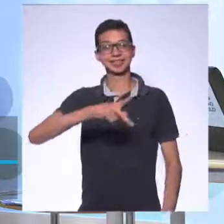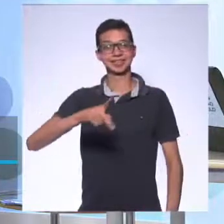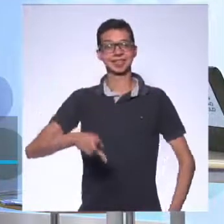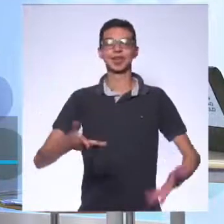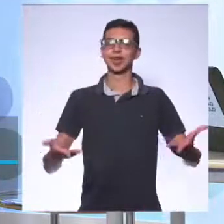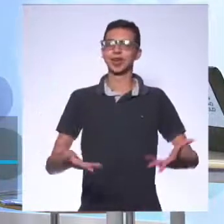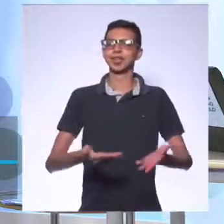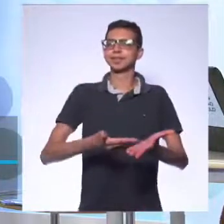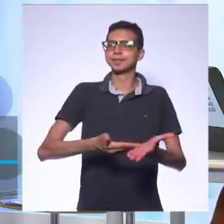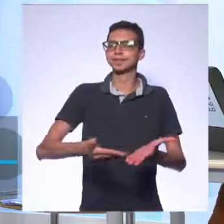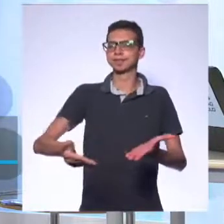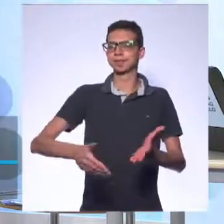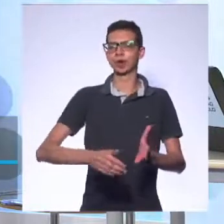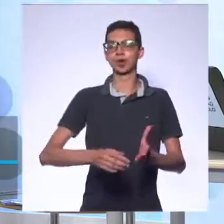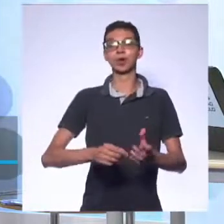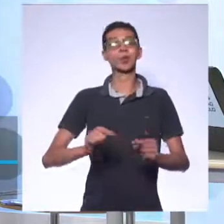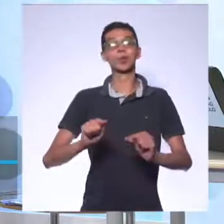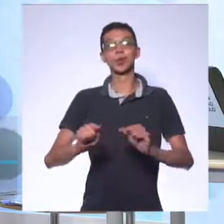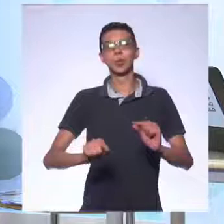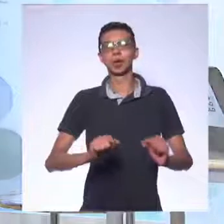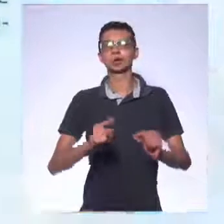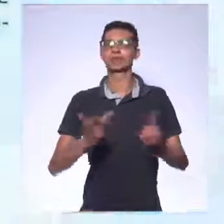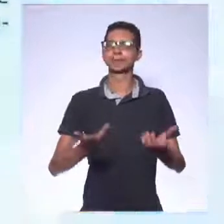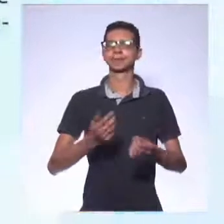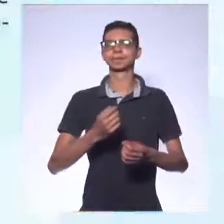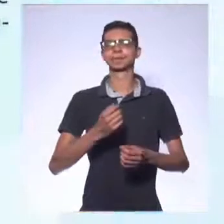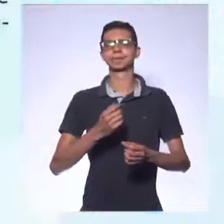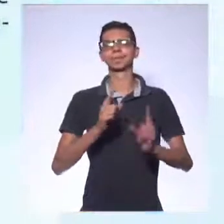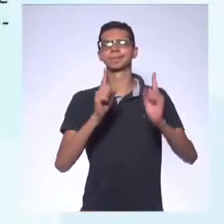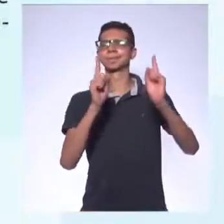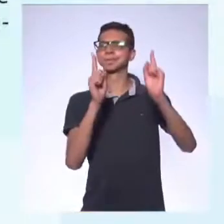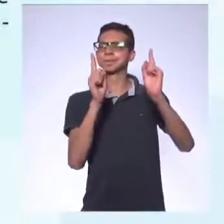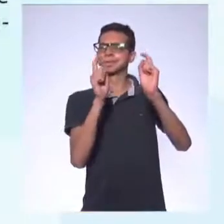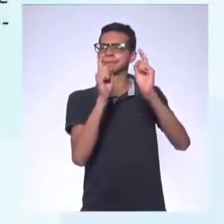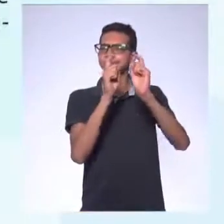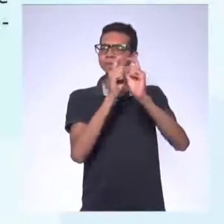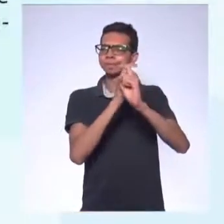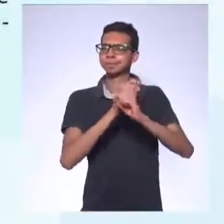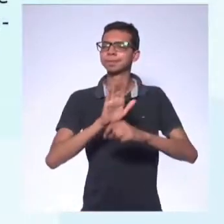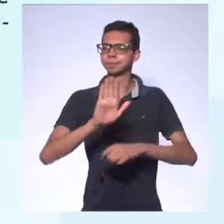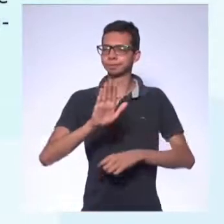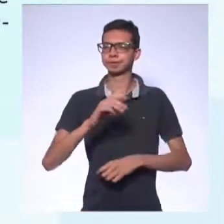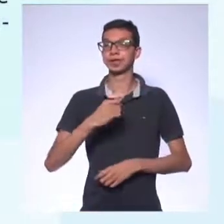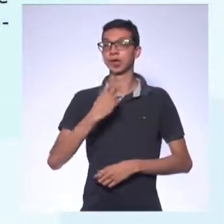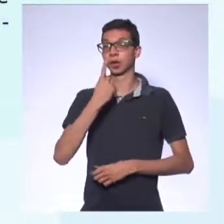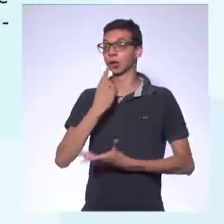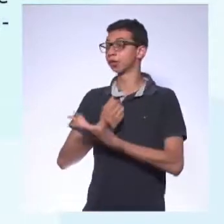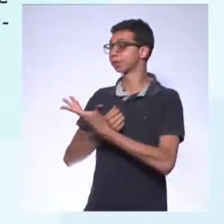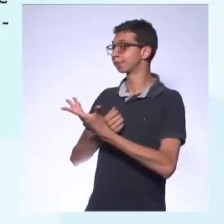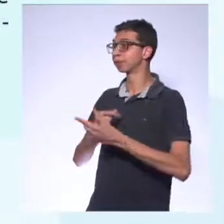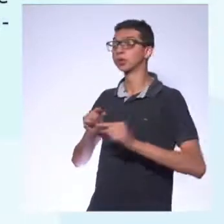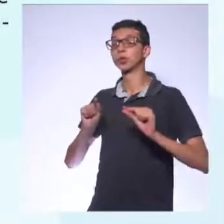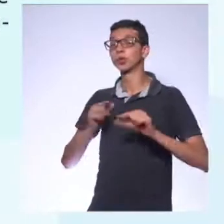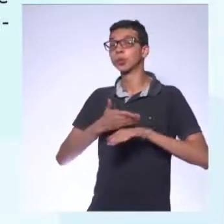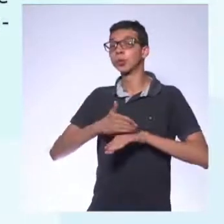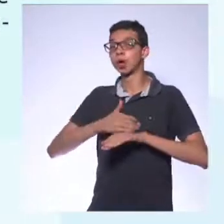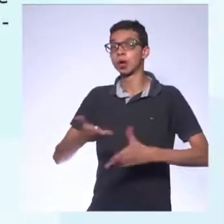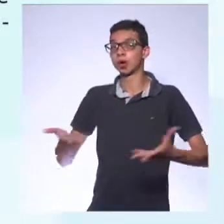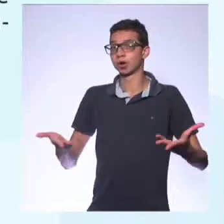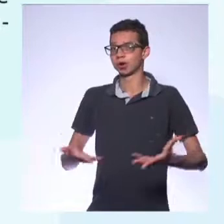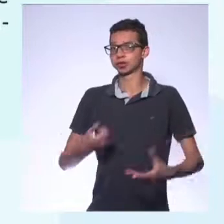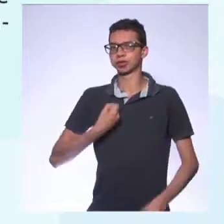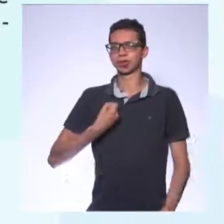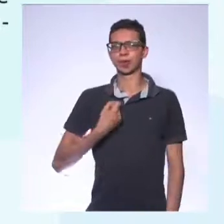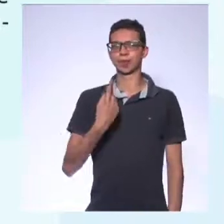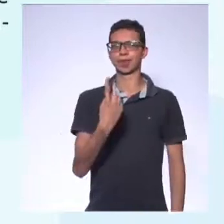começar com aquela partezinha mais burocrática aí, né? Vamos ver qual é a habilidade que nós vamos trabalhar hoje. Então é a 13, ó.